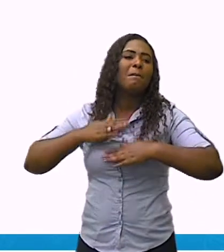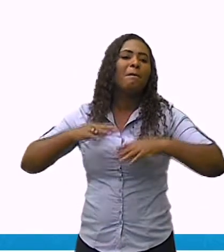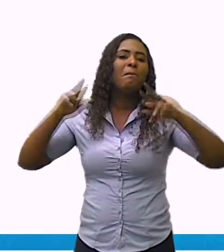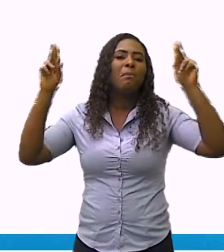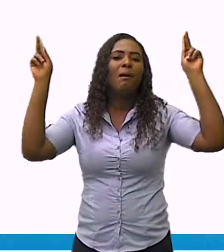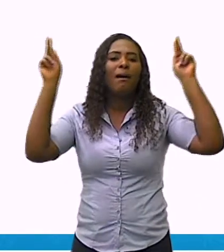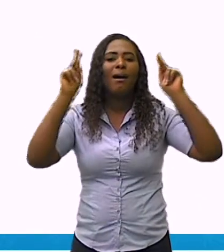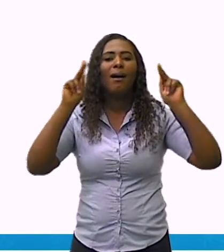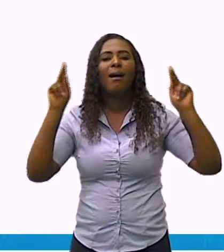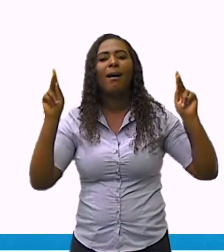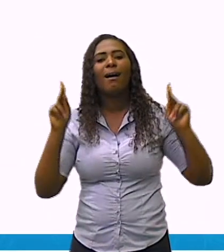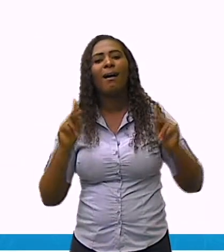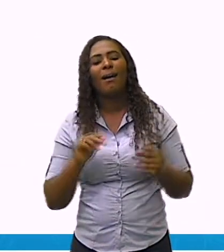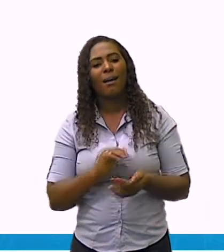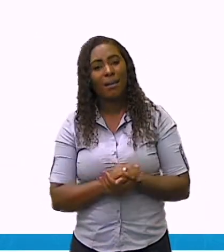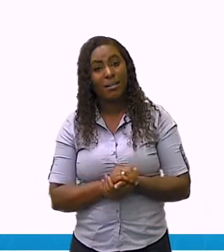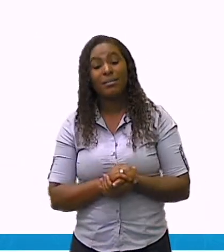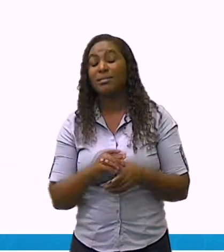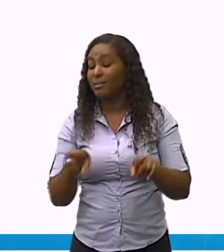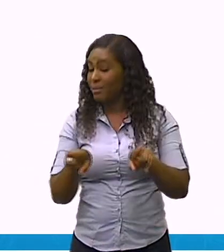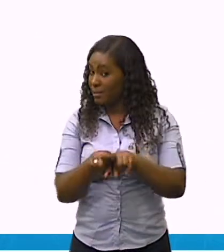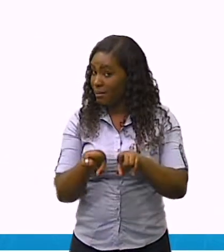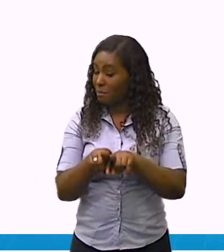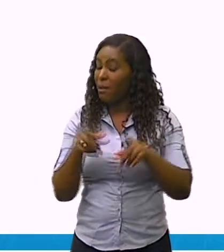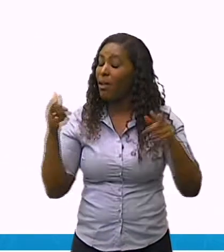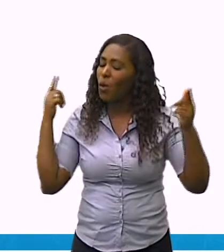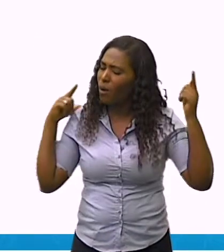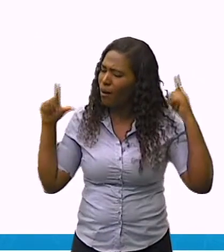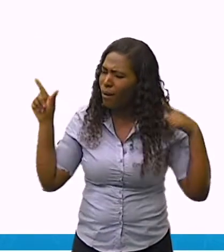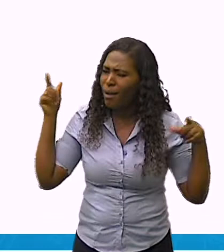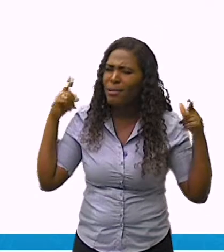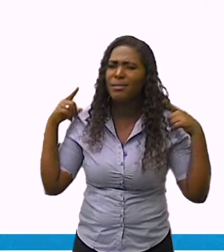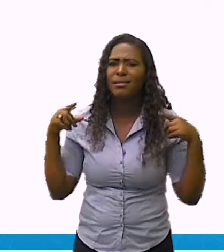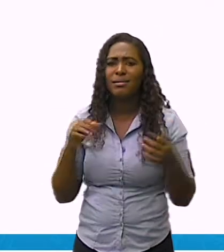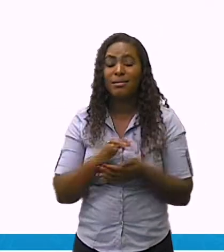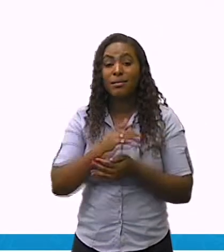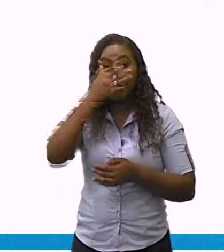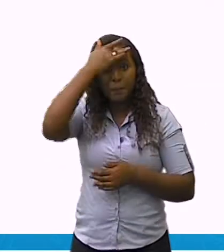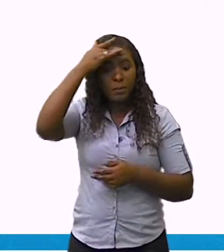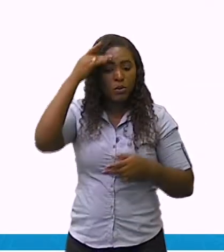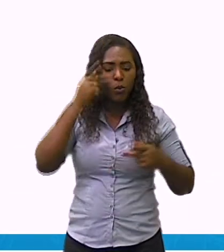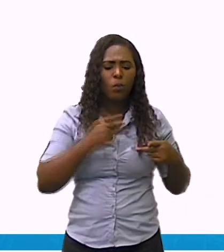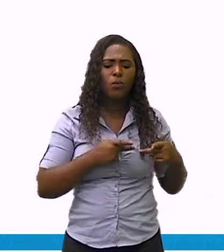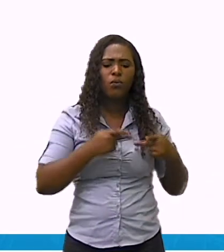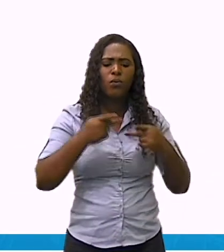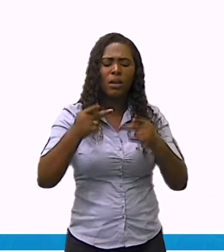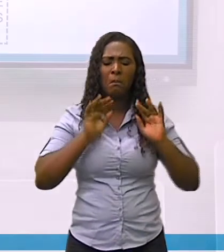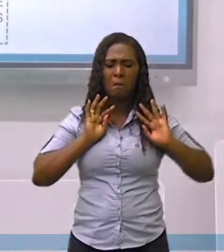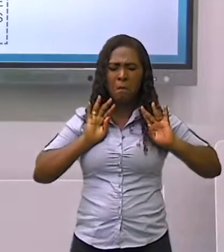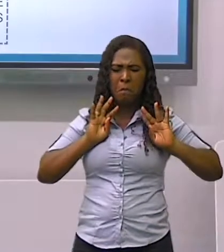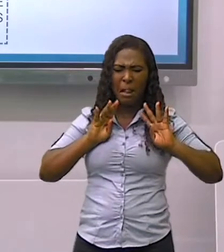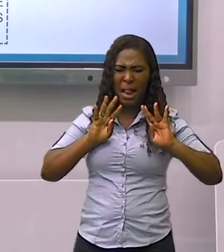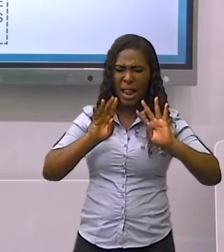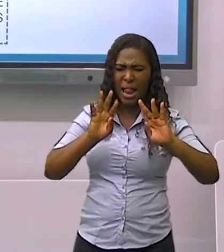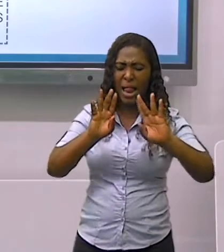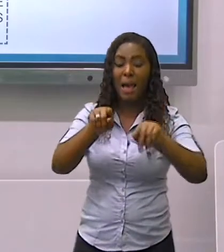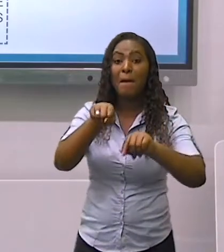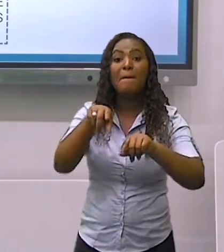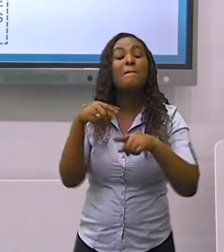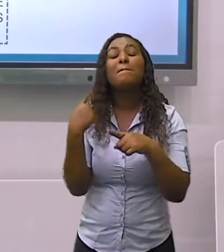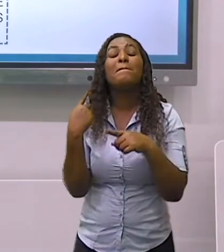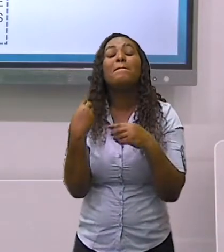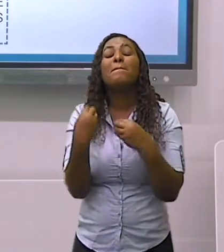lazer. Estas áreas costumam atrair muitas pessoas para realizar diversas